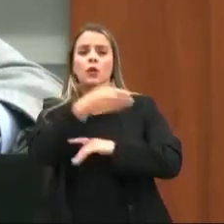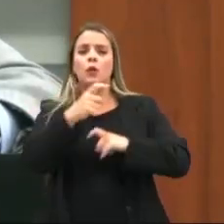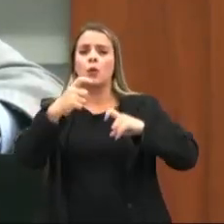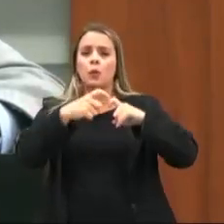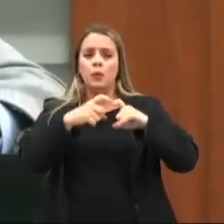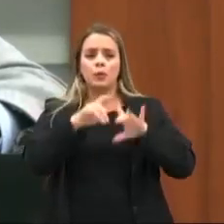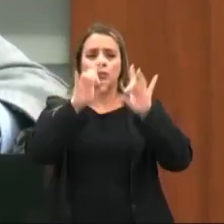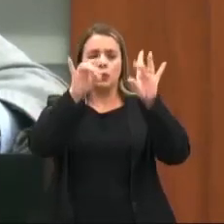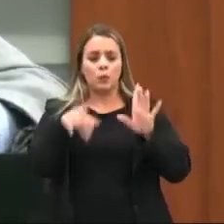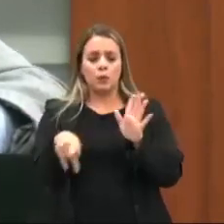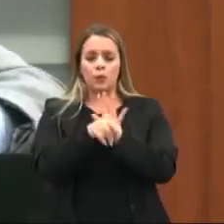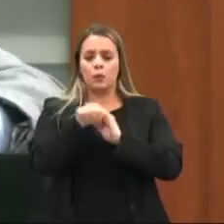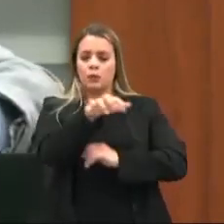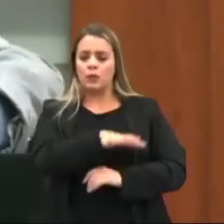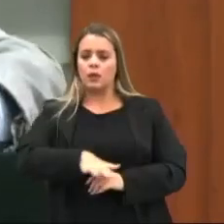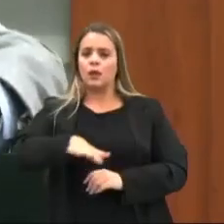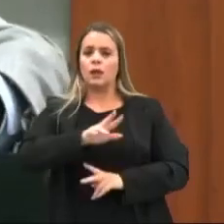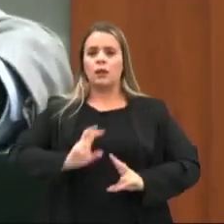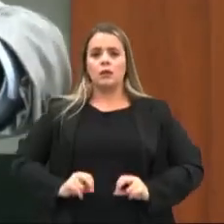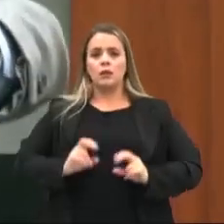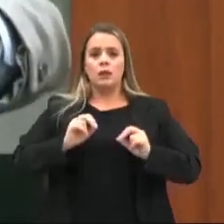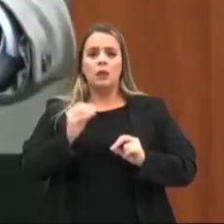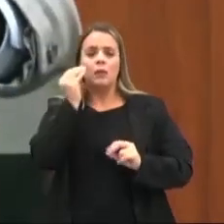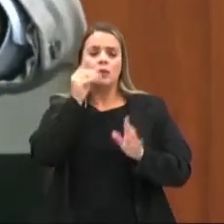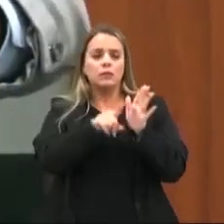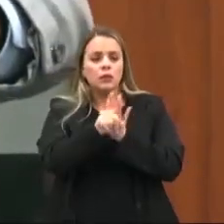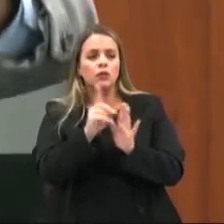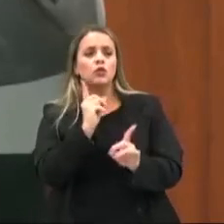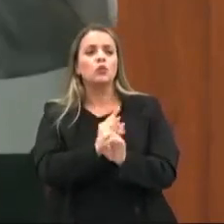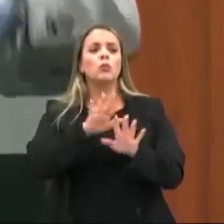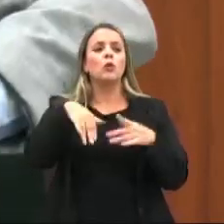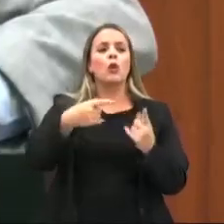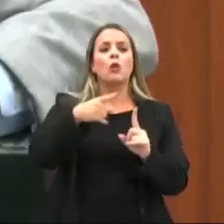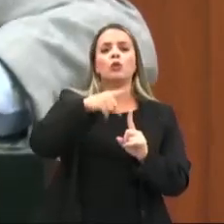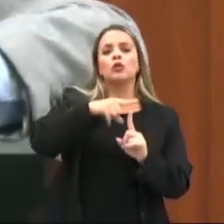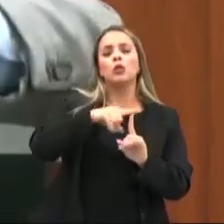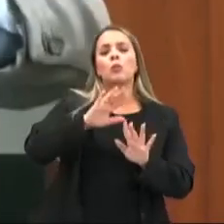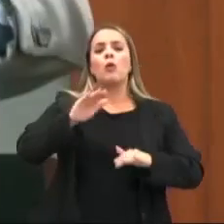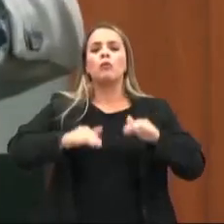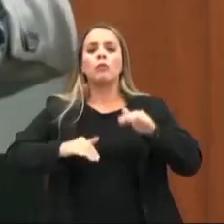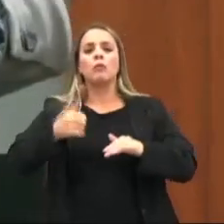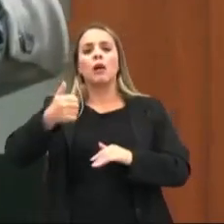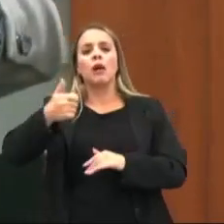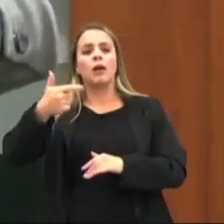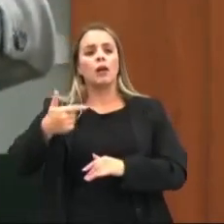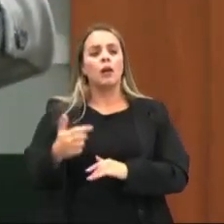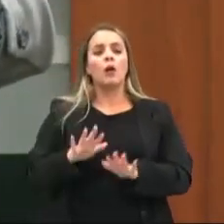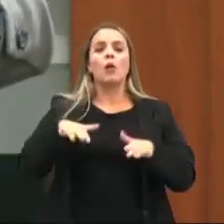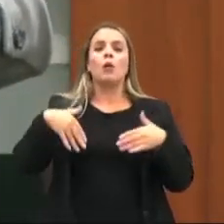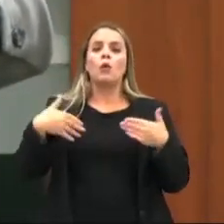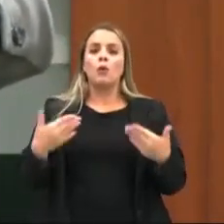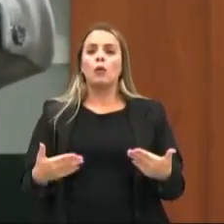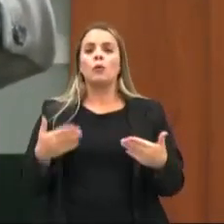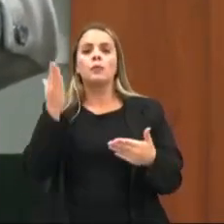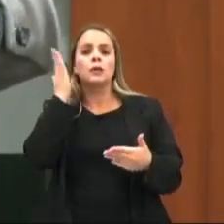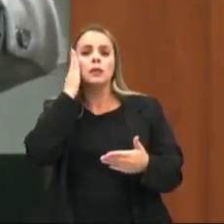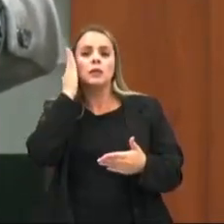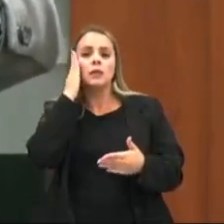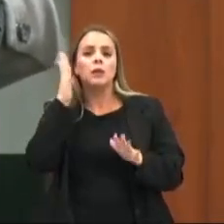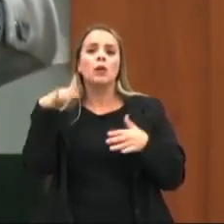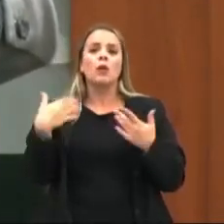em oncologia para diagnóstico e estadiamento de câncer, com a relação